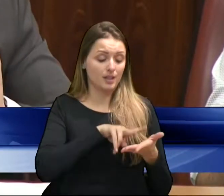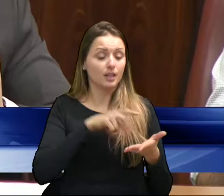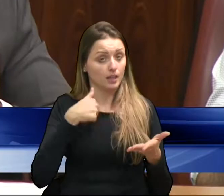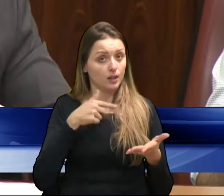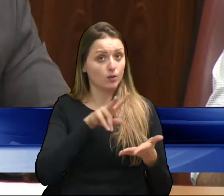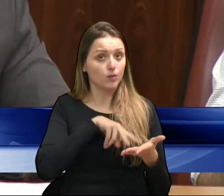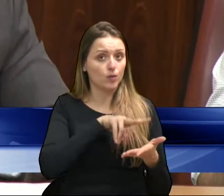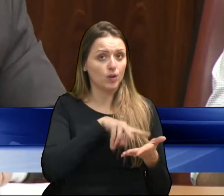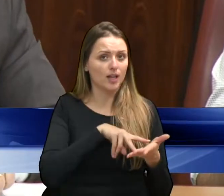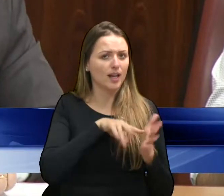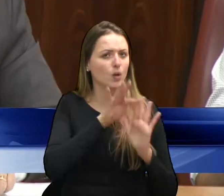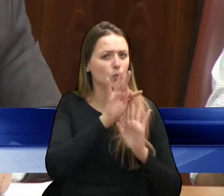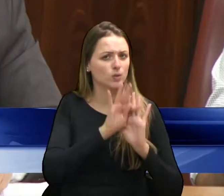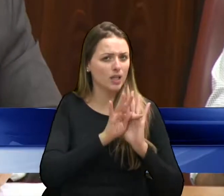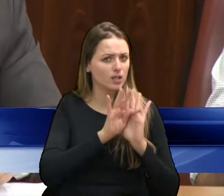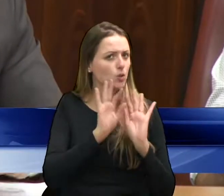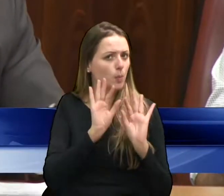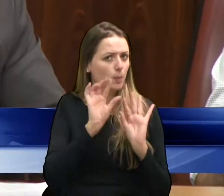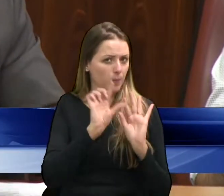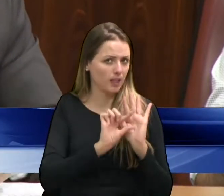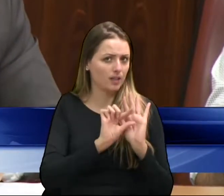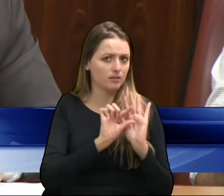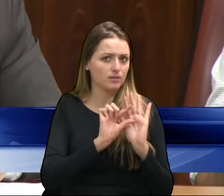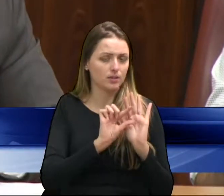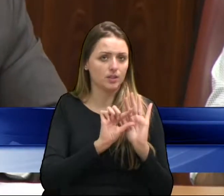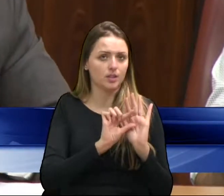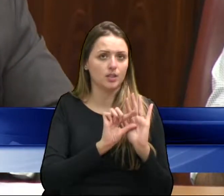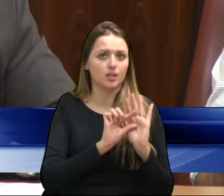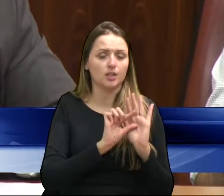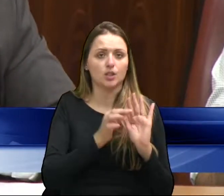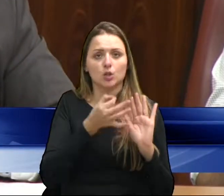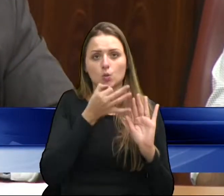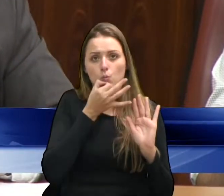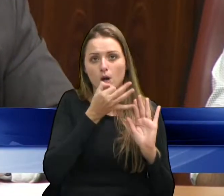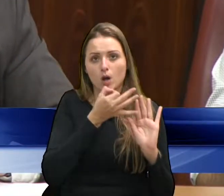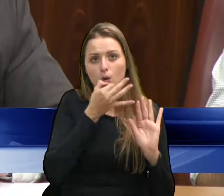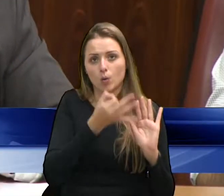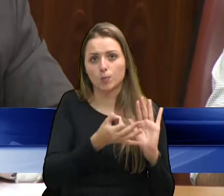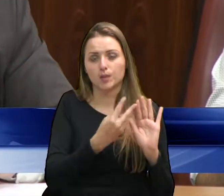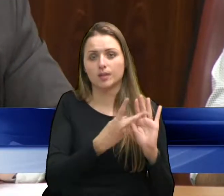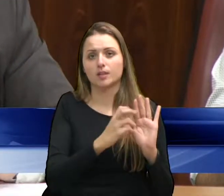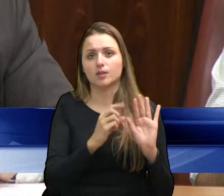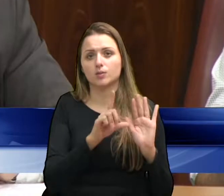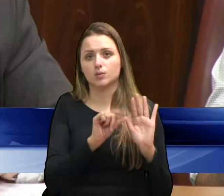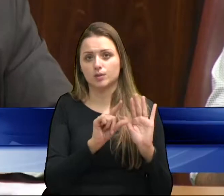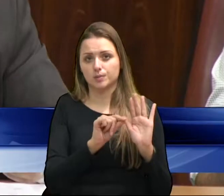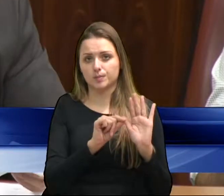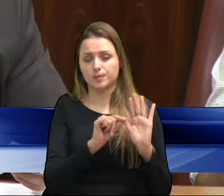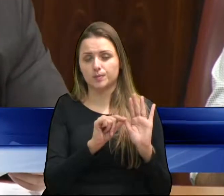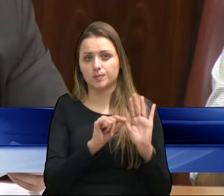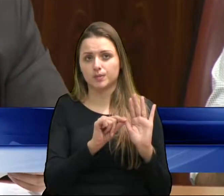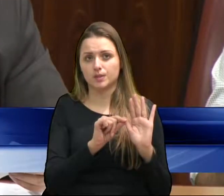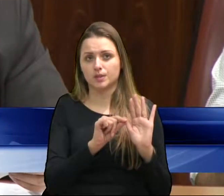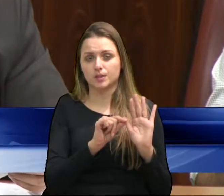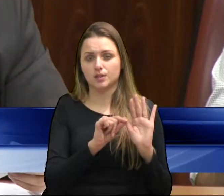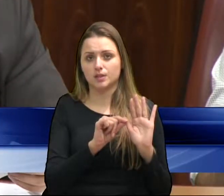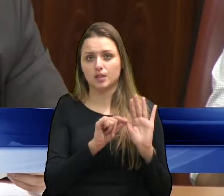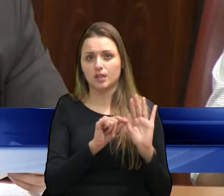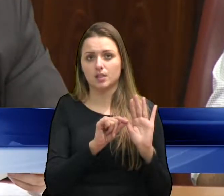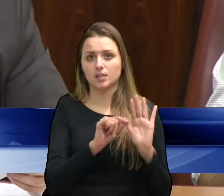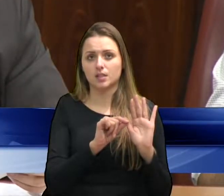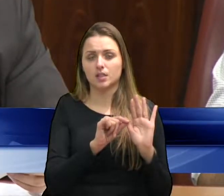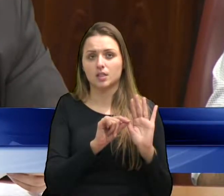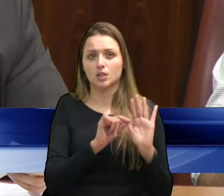um pequeno trecho, né, de um parecer de 2010 do então